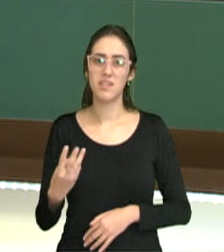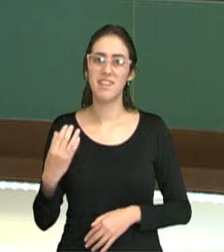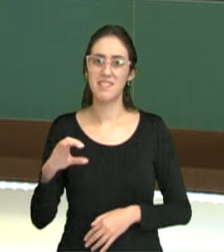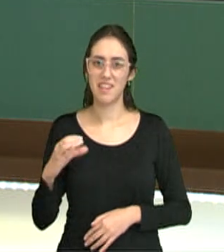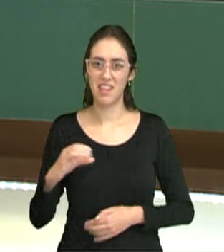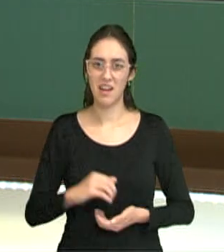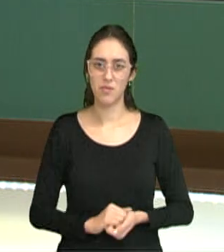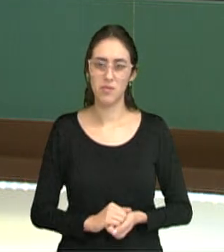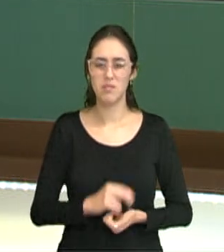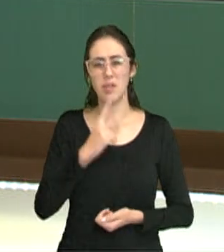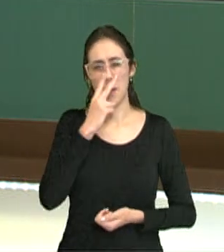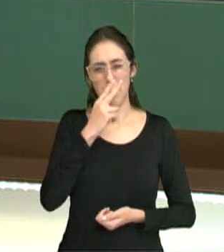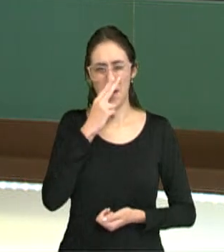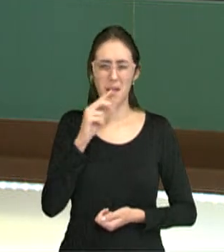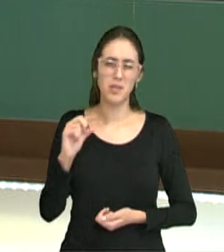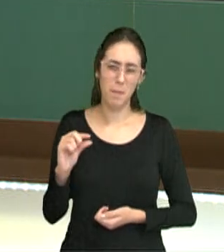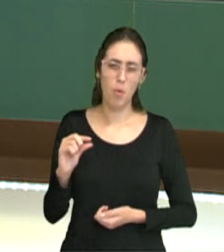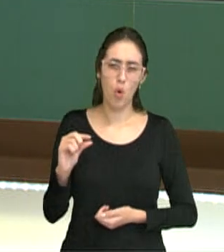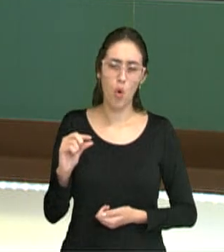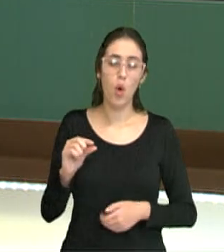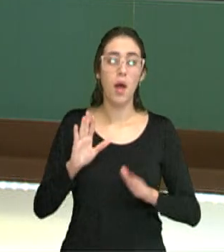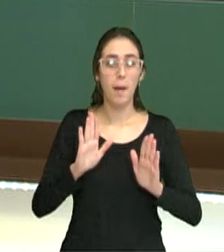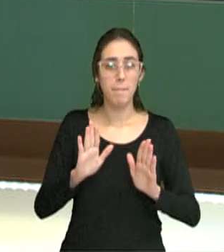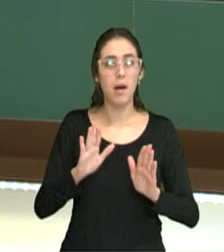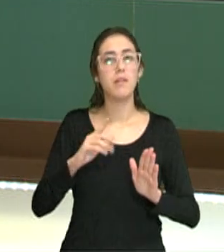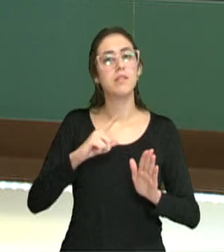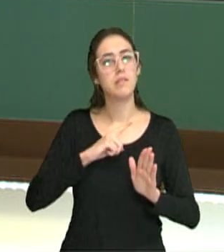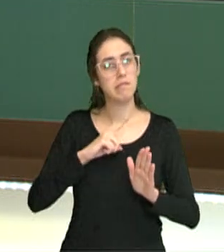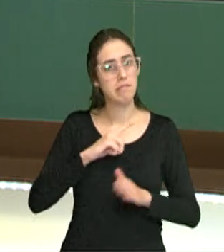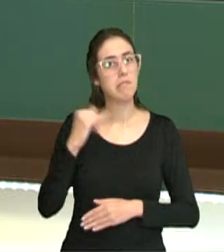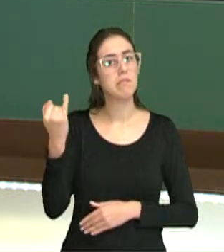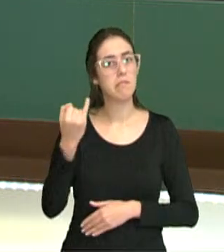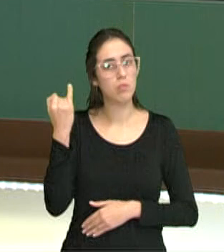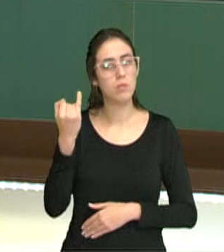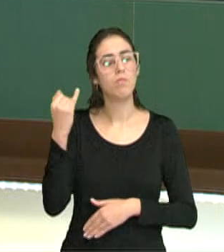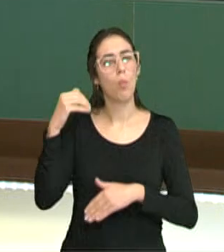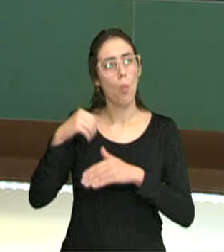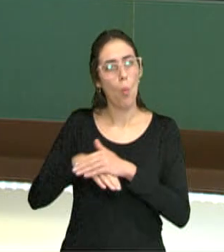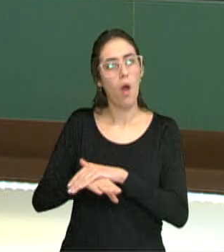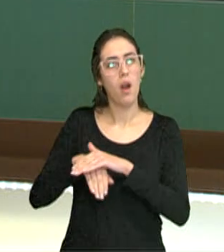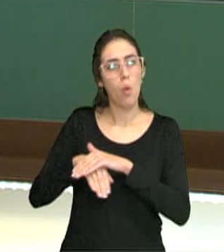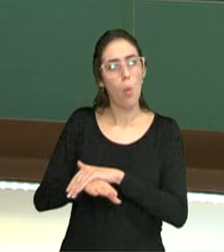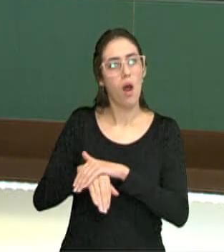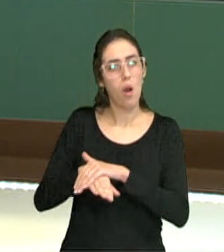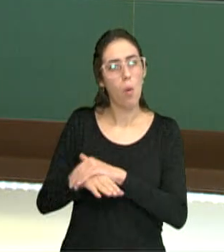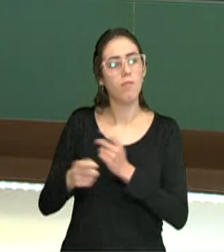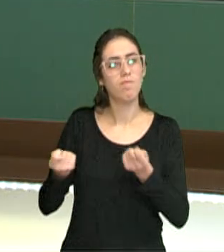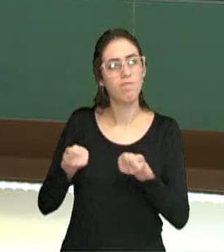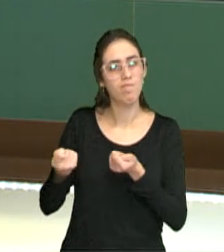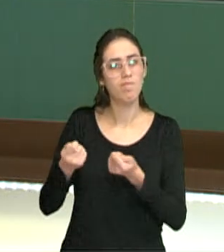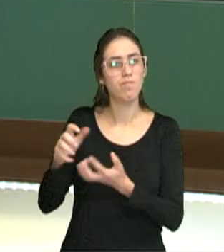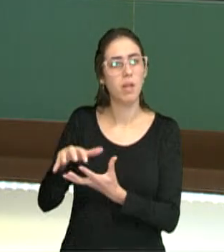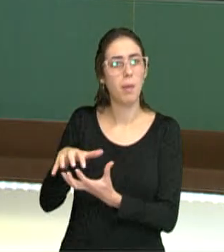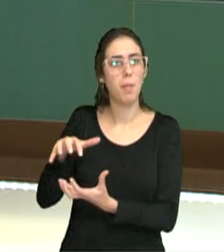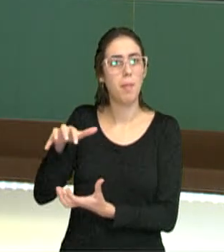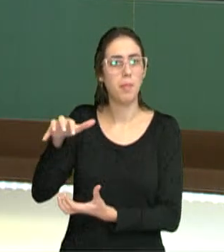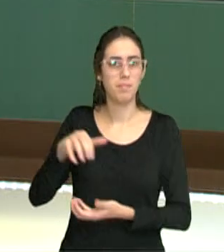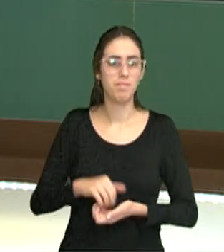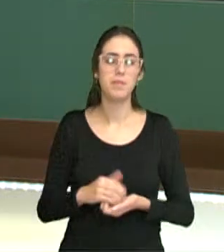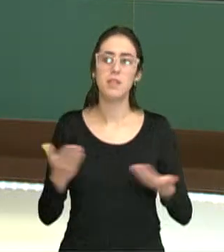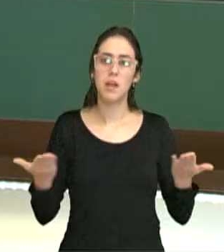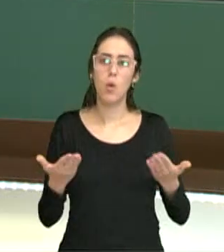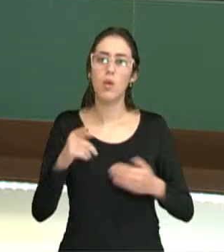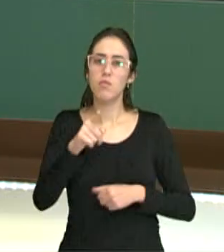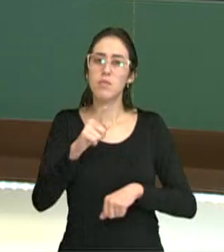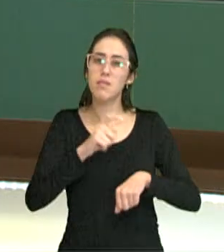R$250,53. Parece ser pouco, mas os rendimentos são importantes que a gente sempre esteja fazendo o rendimento. Agora eu vou dar um tempinho